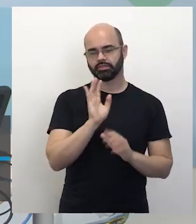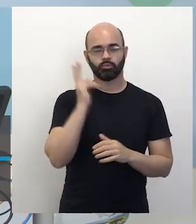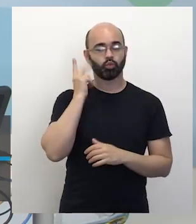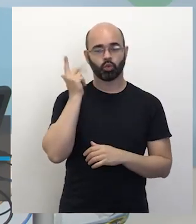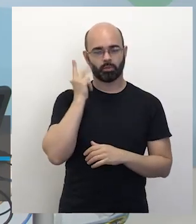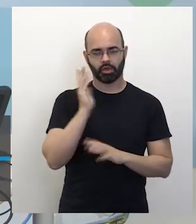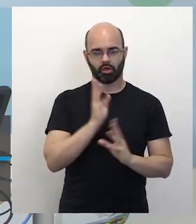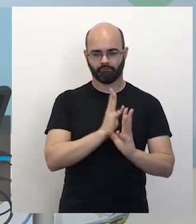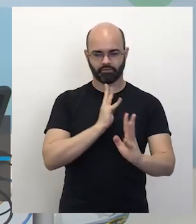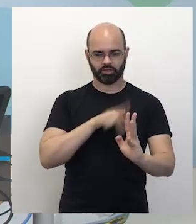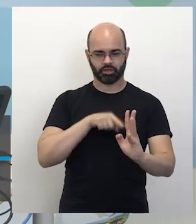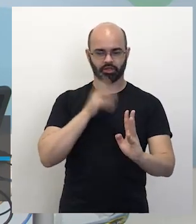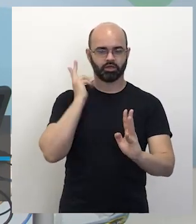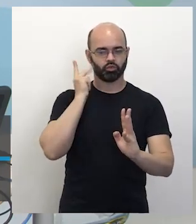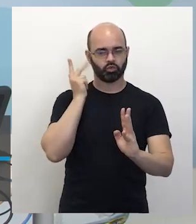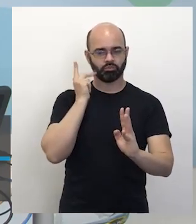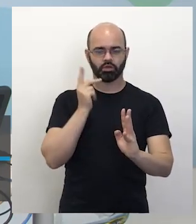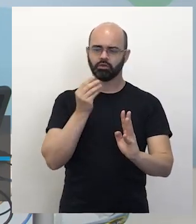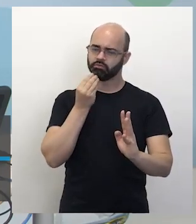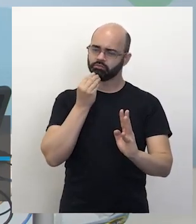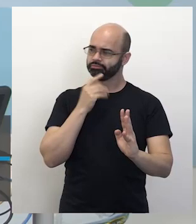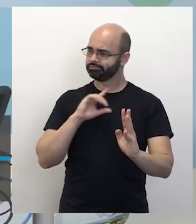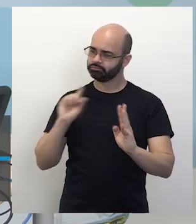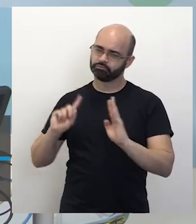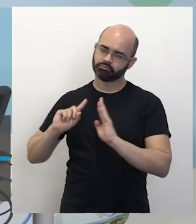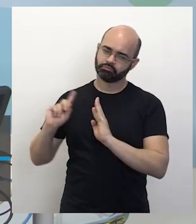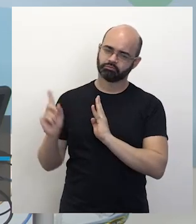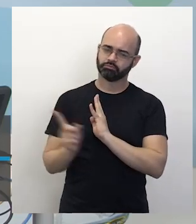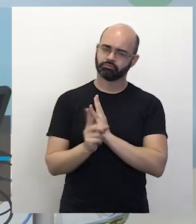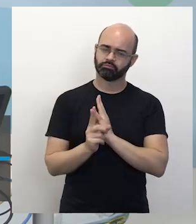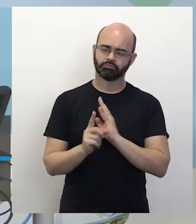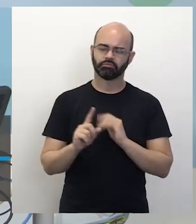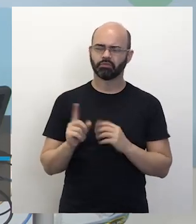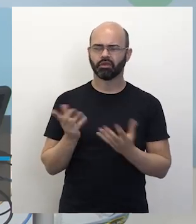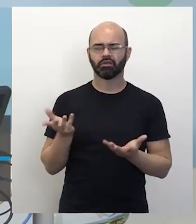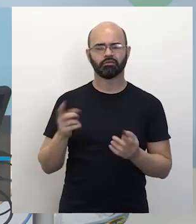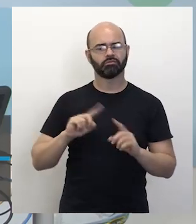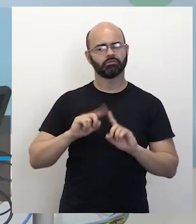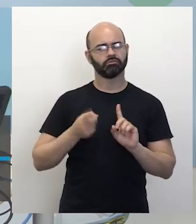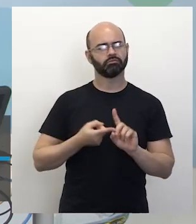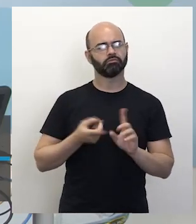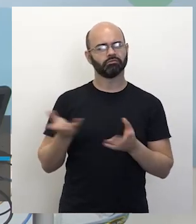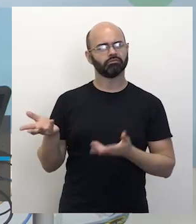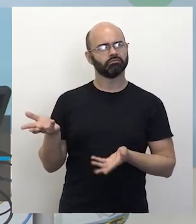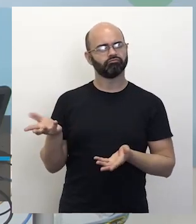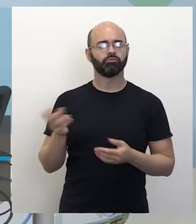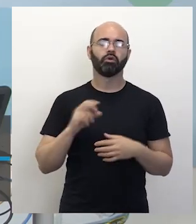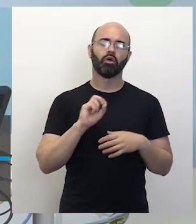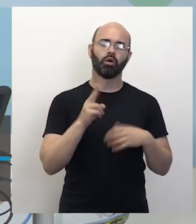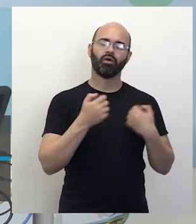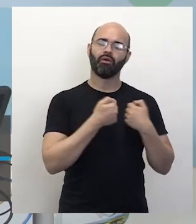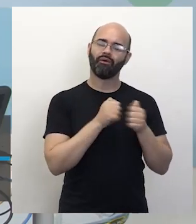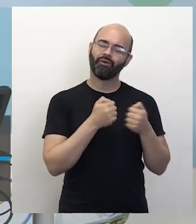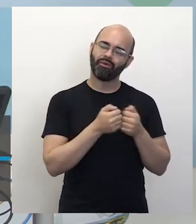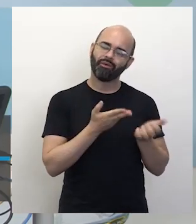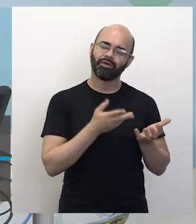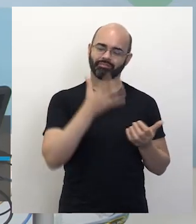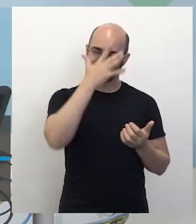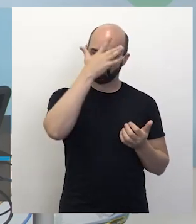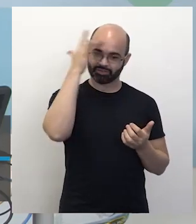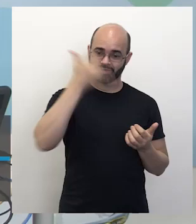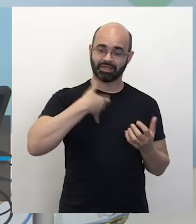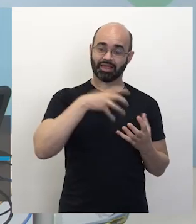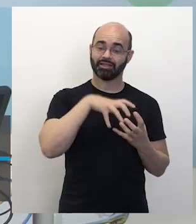que essa pessoa possa, então, passar na minha frente? Por que não ceder o meu lugar no ônibus a uma pessoa mais velha?